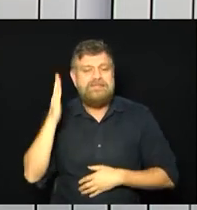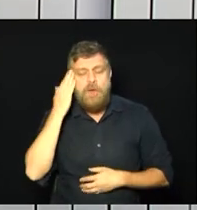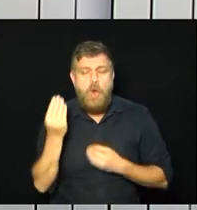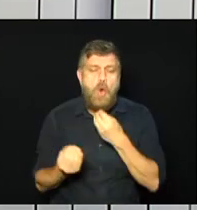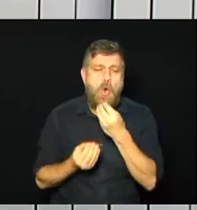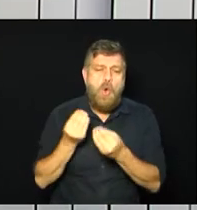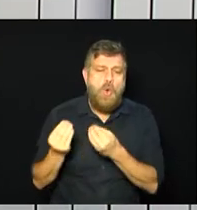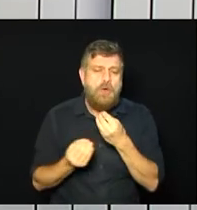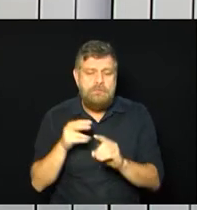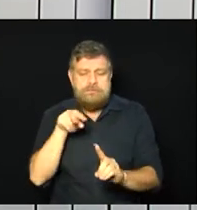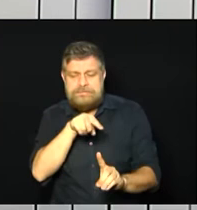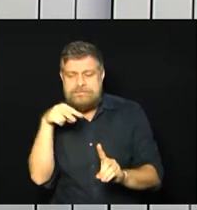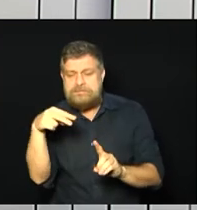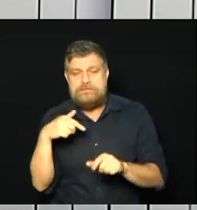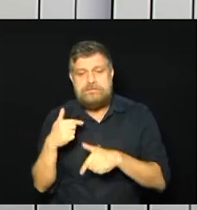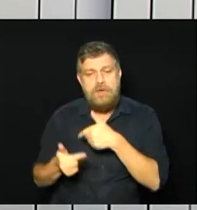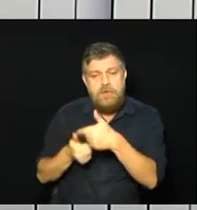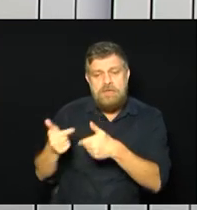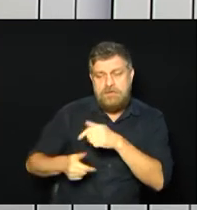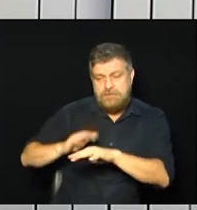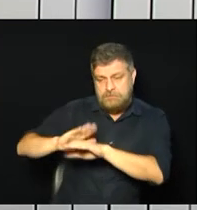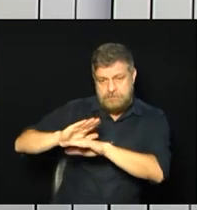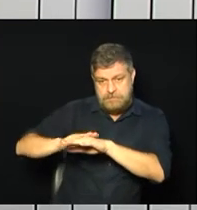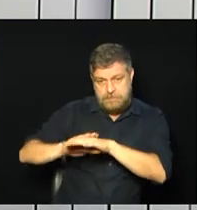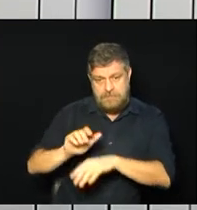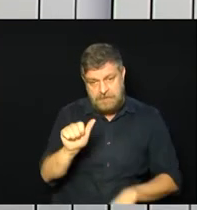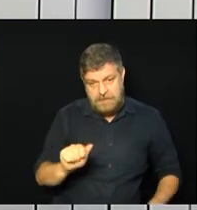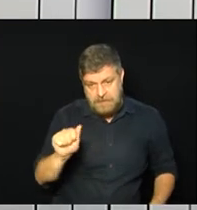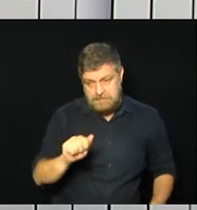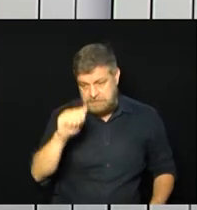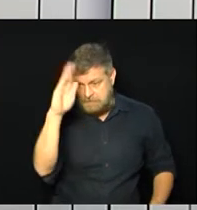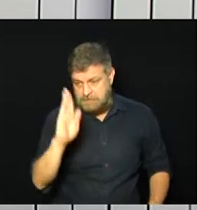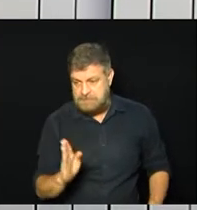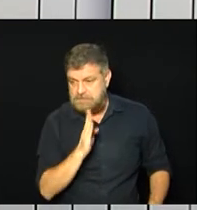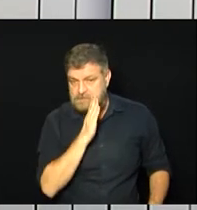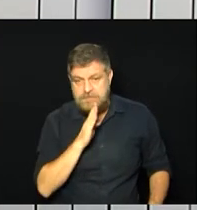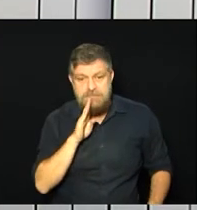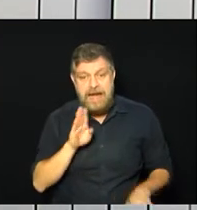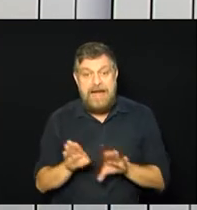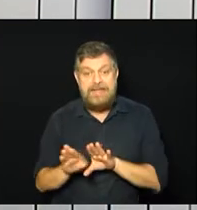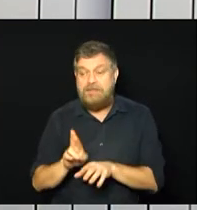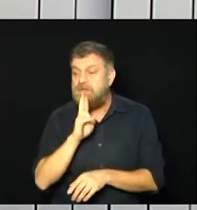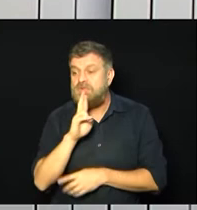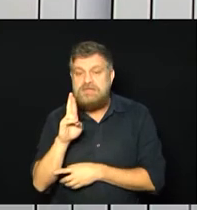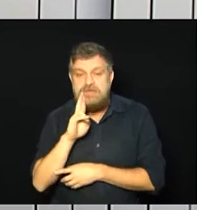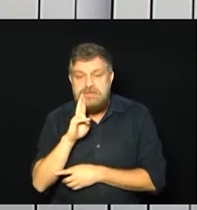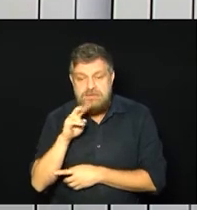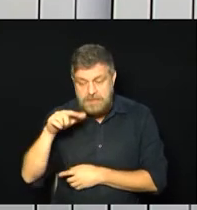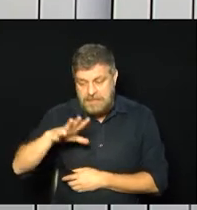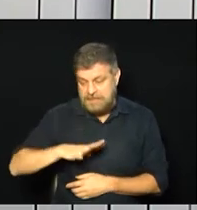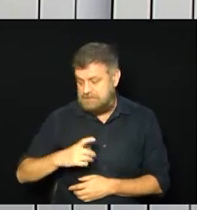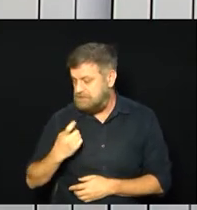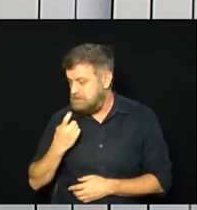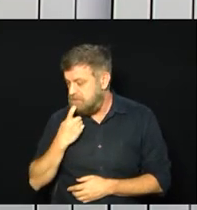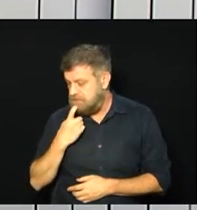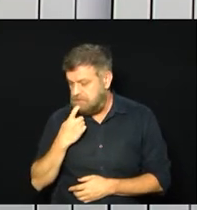expectativa e como tem sido, o trabalho desenvolvido pela Associação Brasileira de Bares e Restaurantes Regional Campinas,